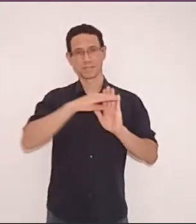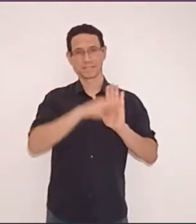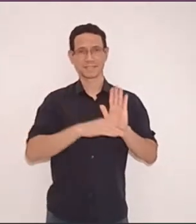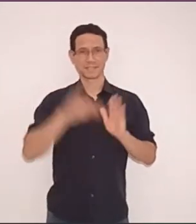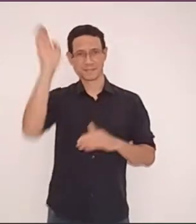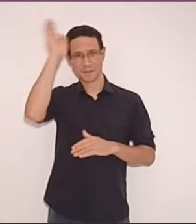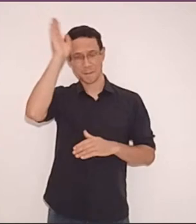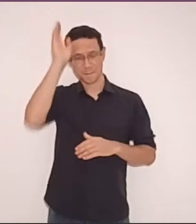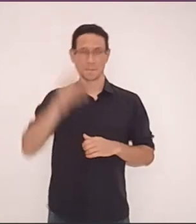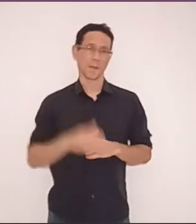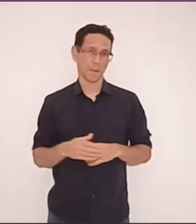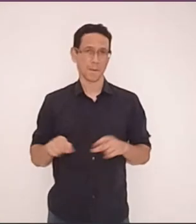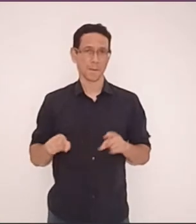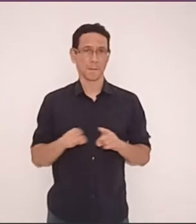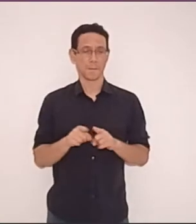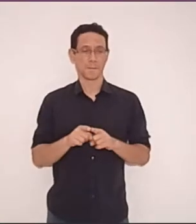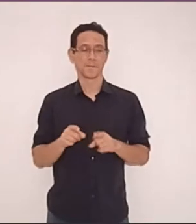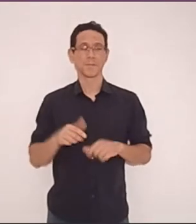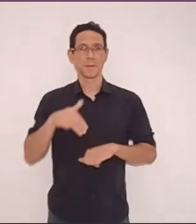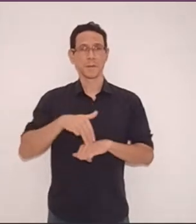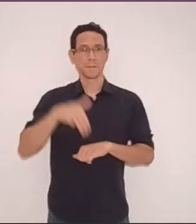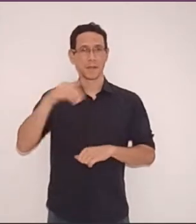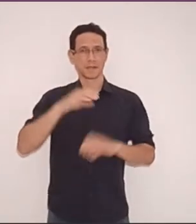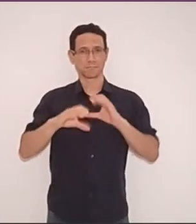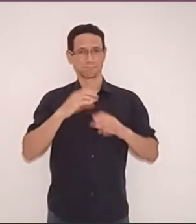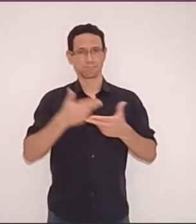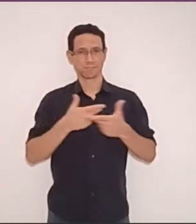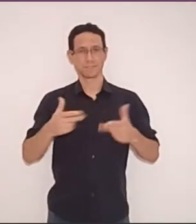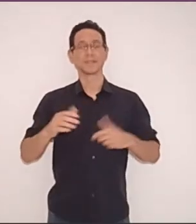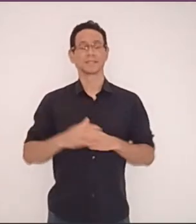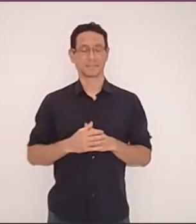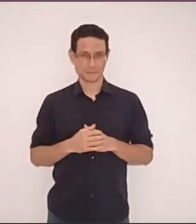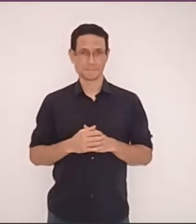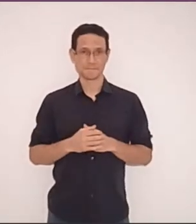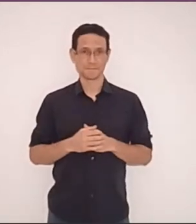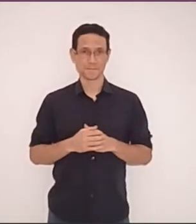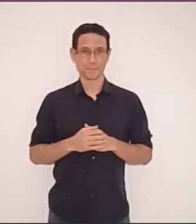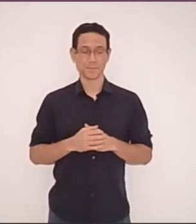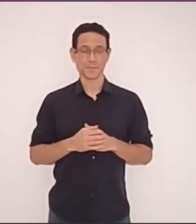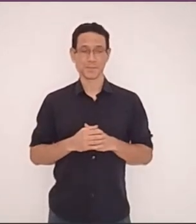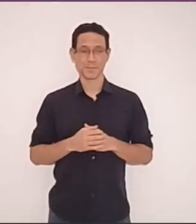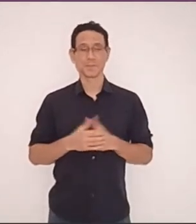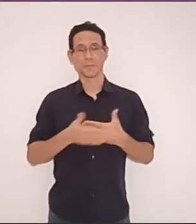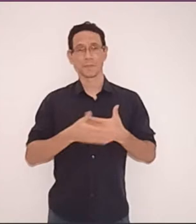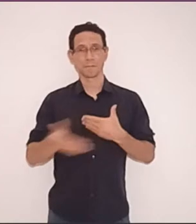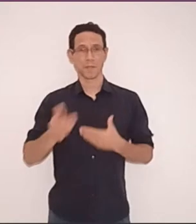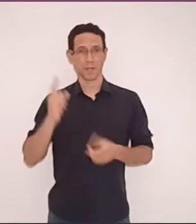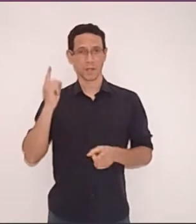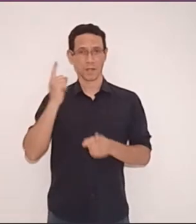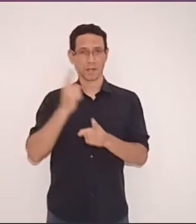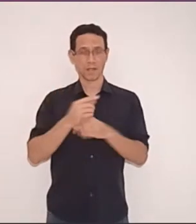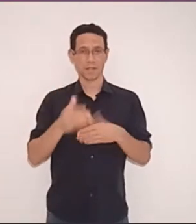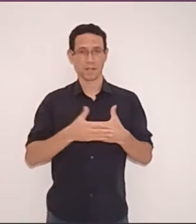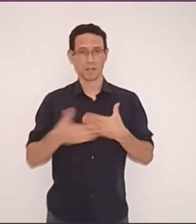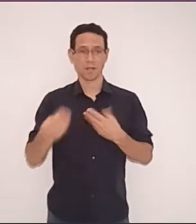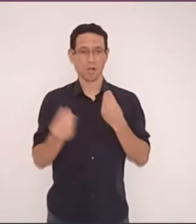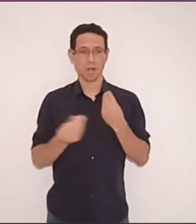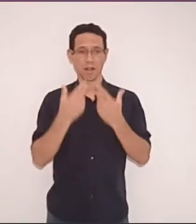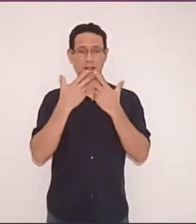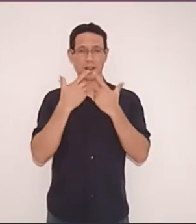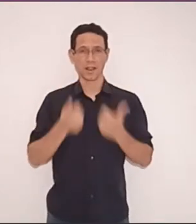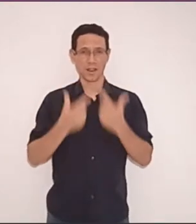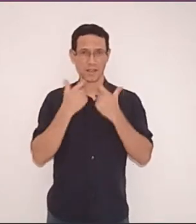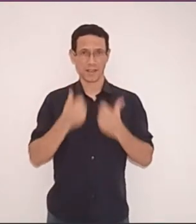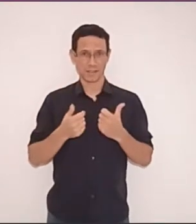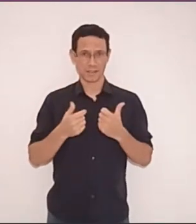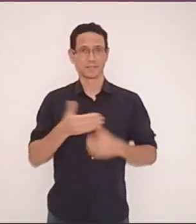e estarei na mediação deste encontro tendo como ponto de partida o território EA linguagem antes